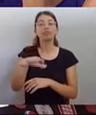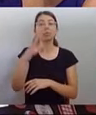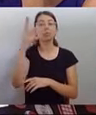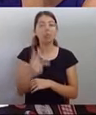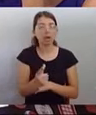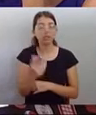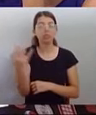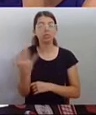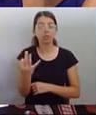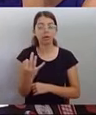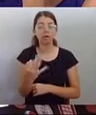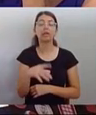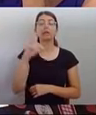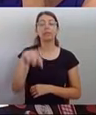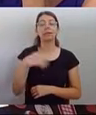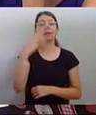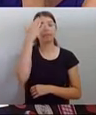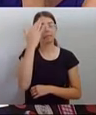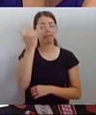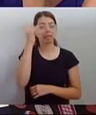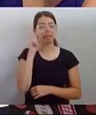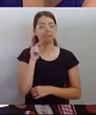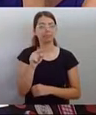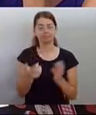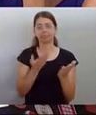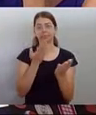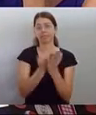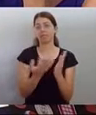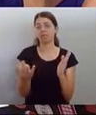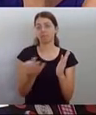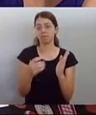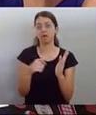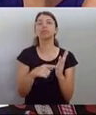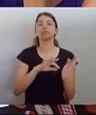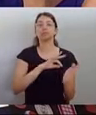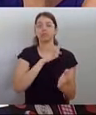se esta ideia apresentada pela Faculdade de